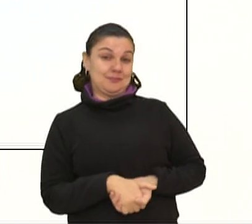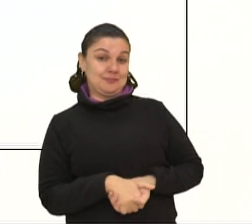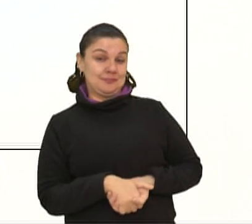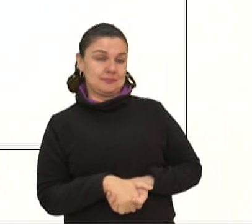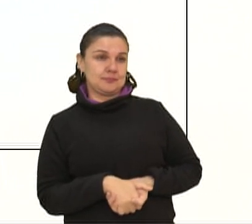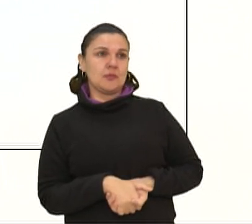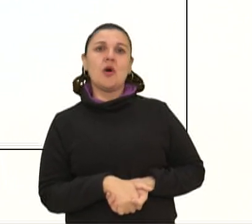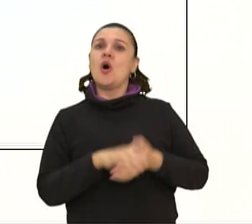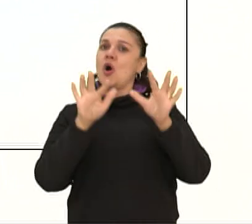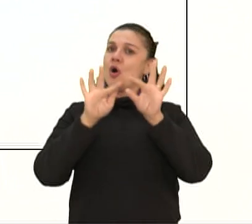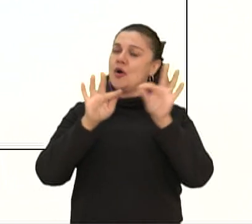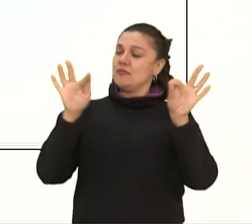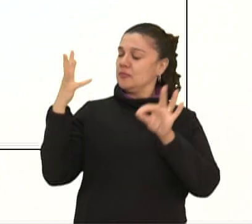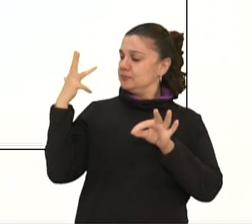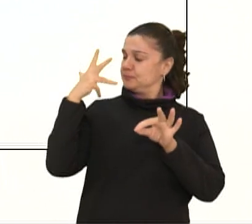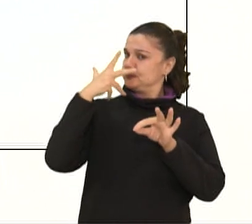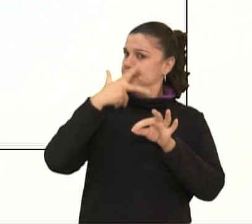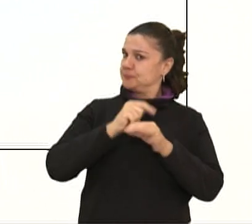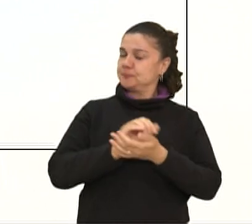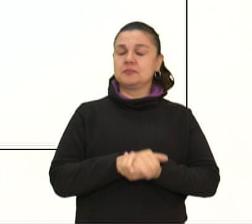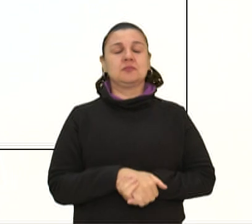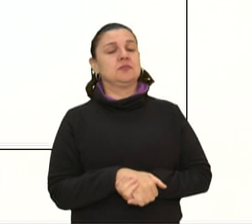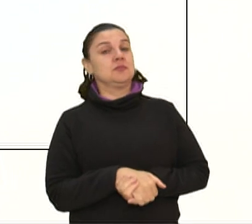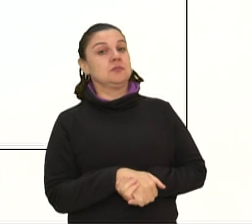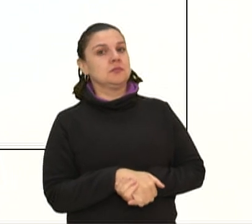aspecto. Então tome esse cuidado.